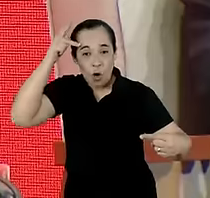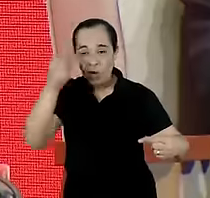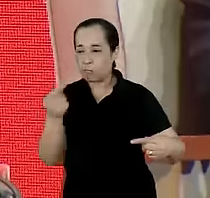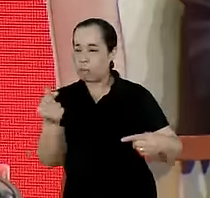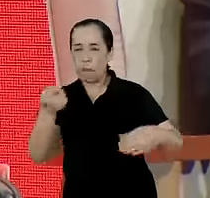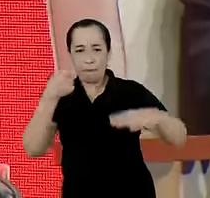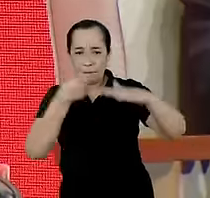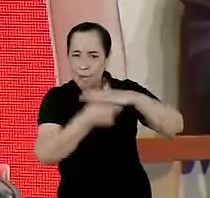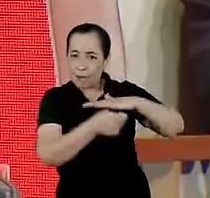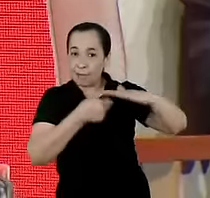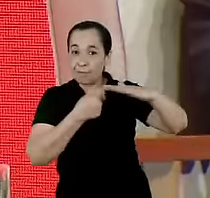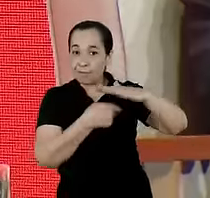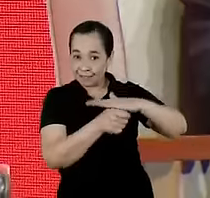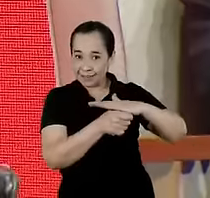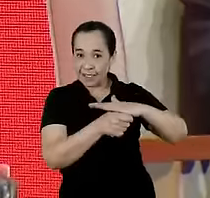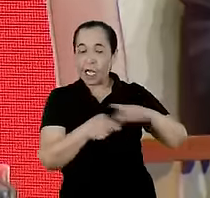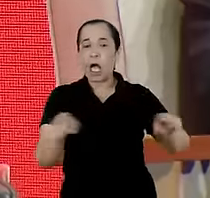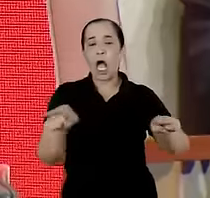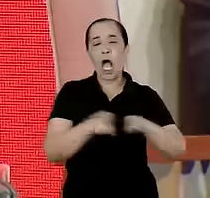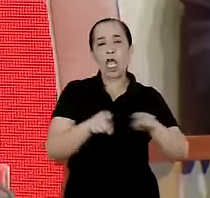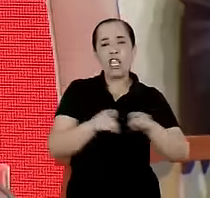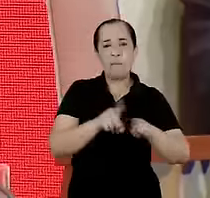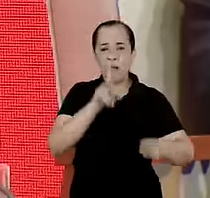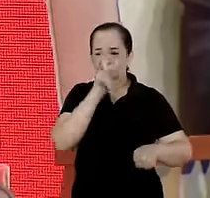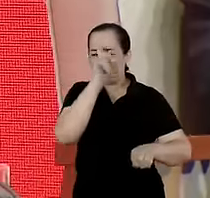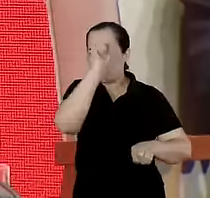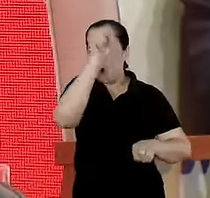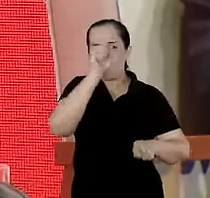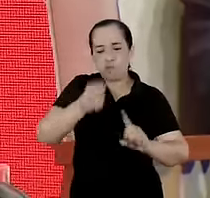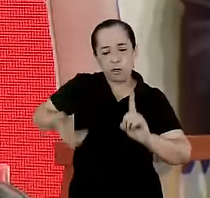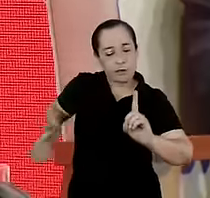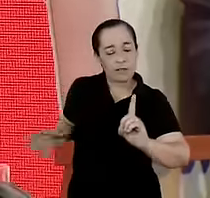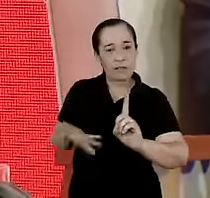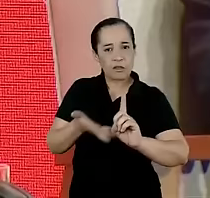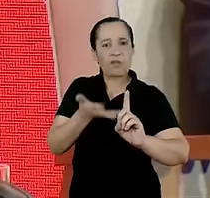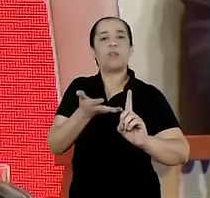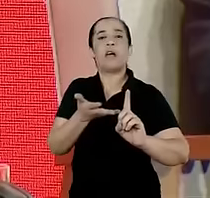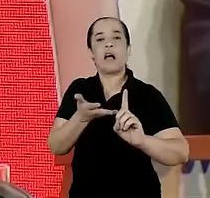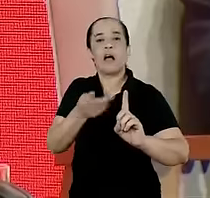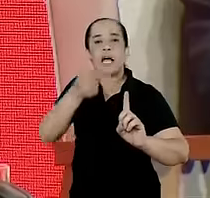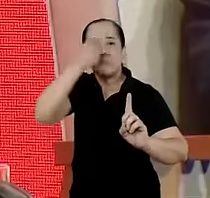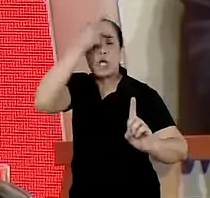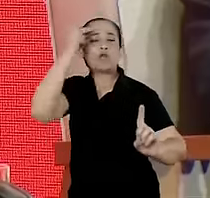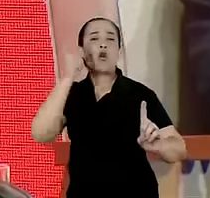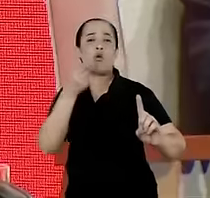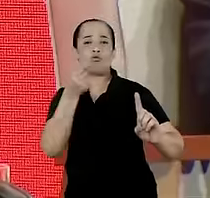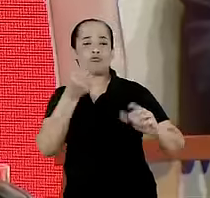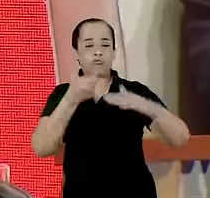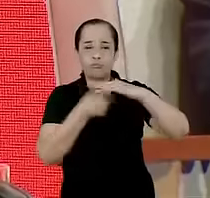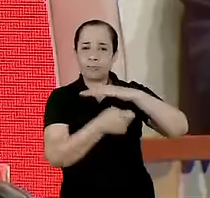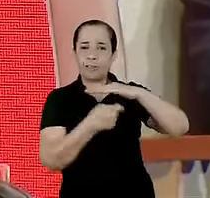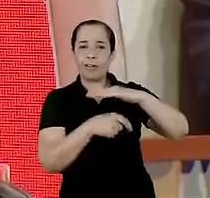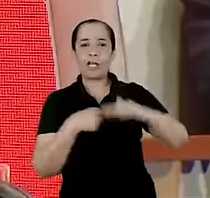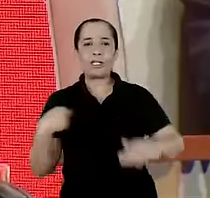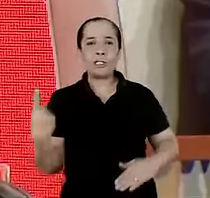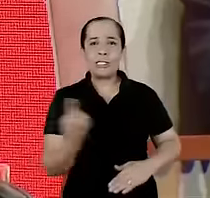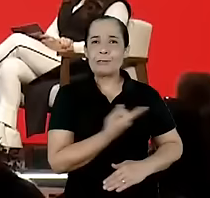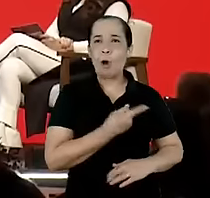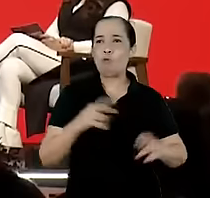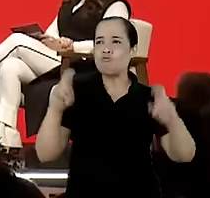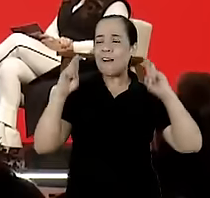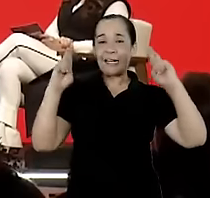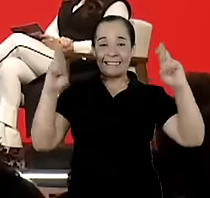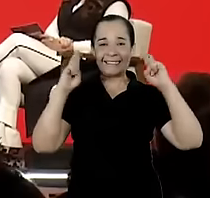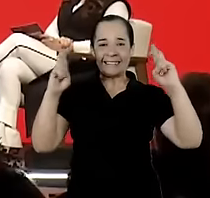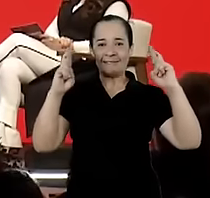capitais e empoderar esses investidores de varejo então a gente tá bastante otimista em relação ao Open capital Market